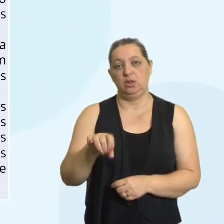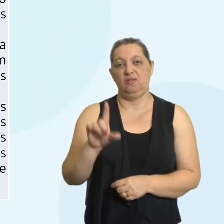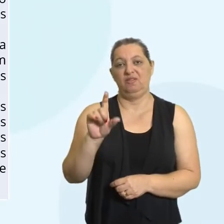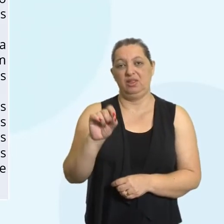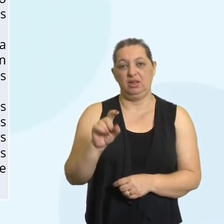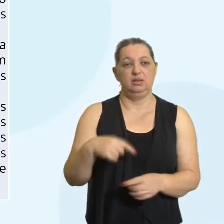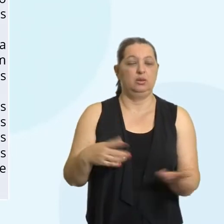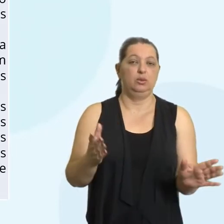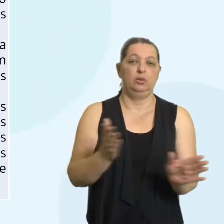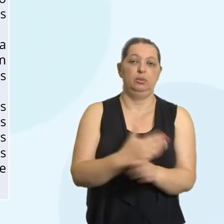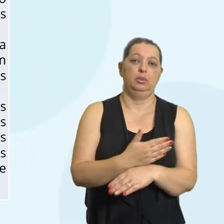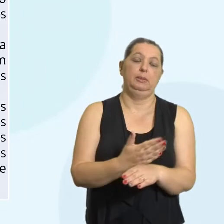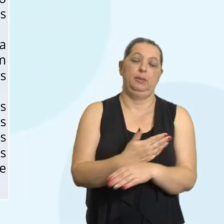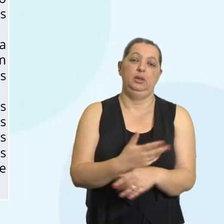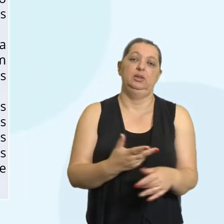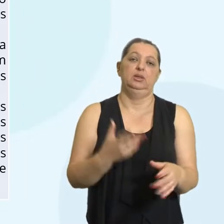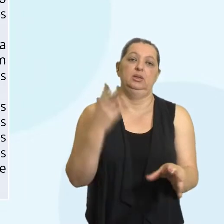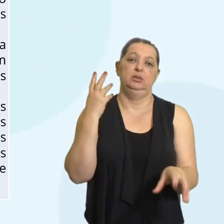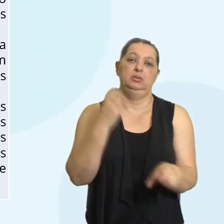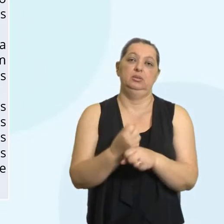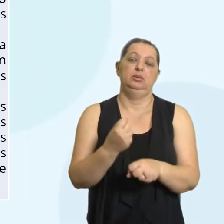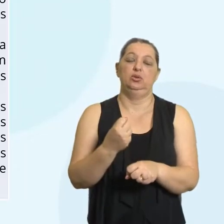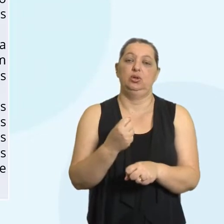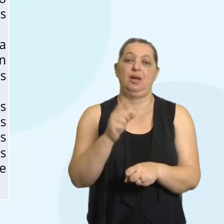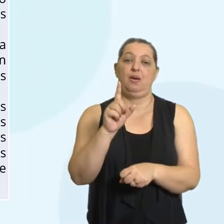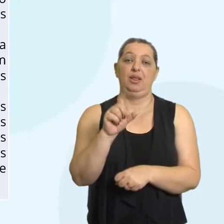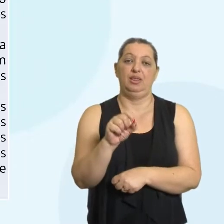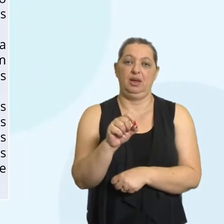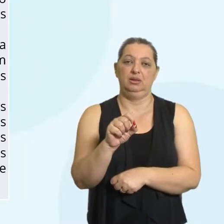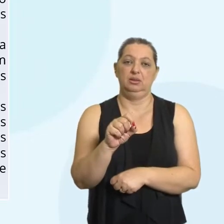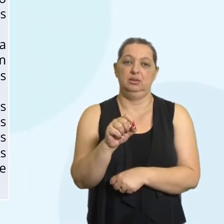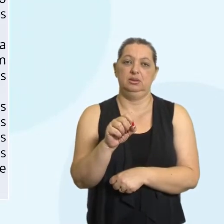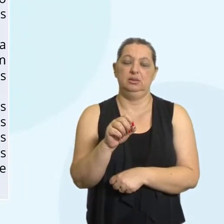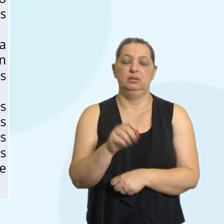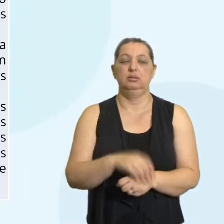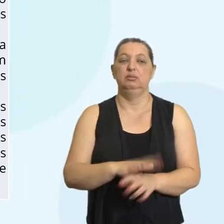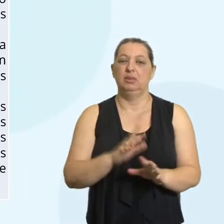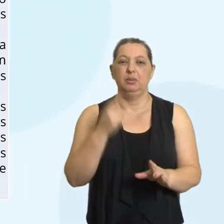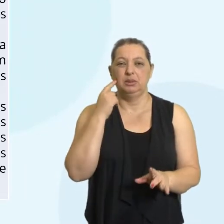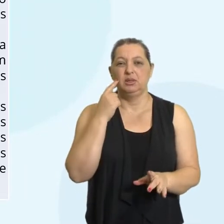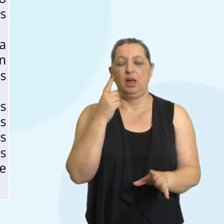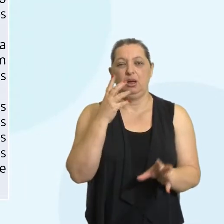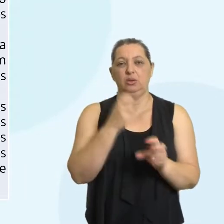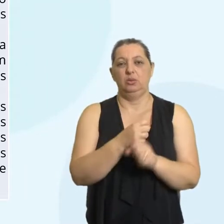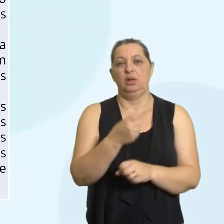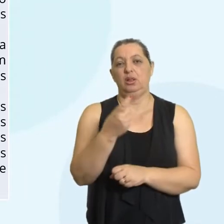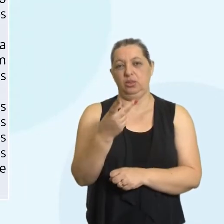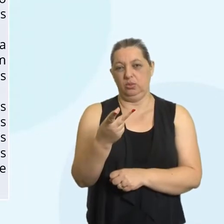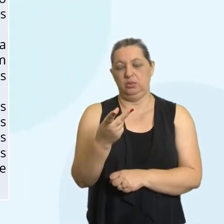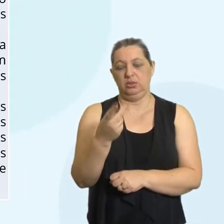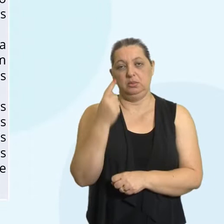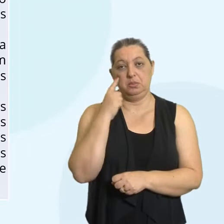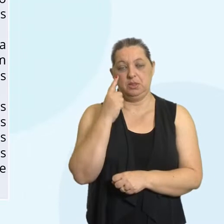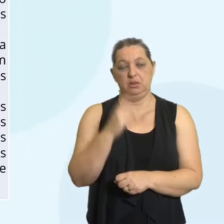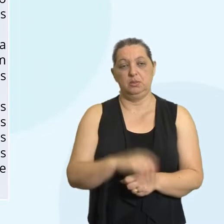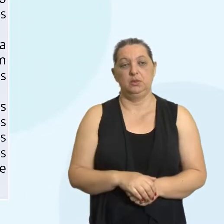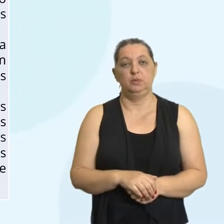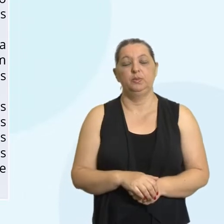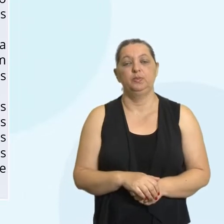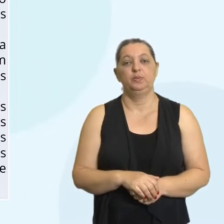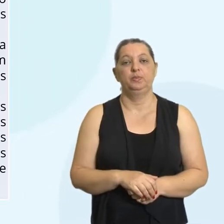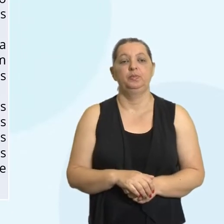eu me perdi completamente na conta dele até daria 10 na verdade mas Vamos considerar 12 tá a gente